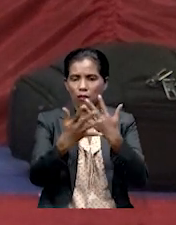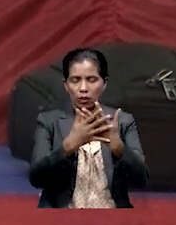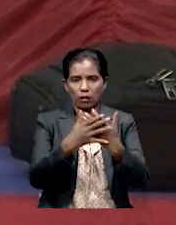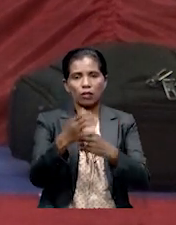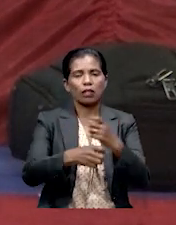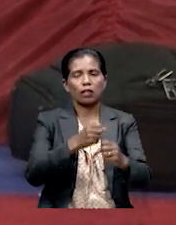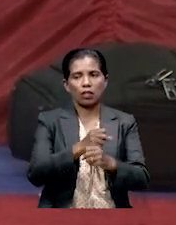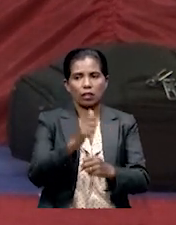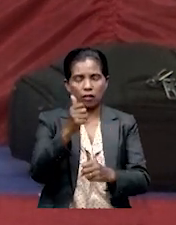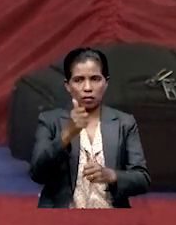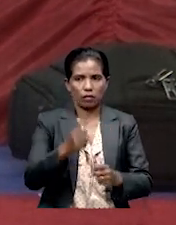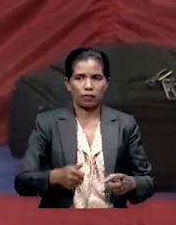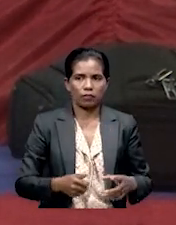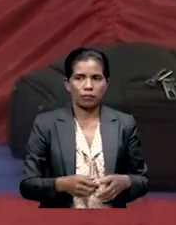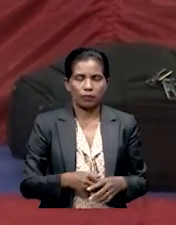anos. É grave.